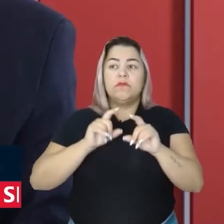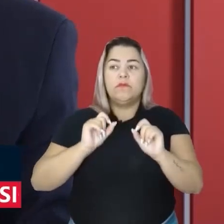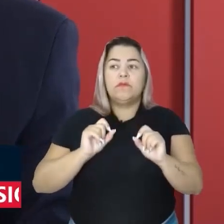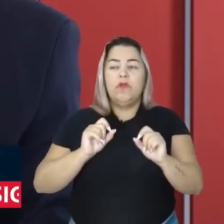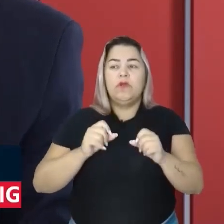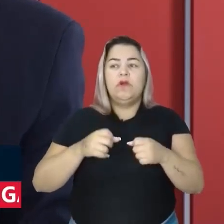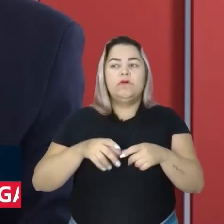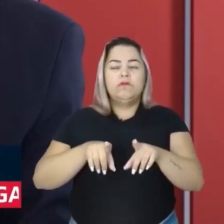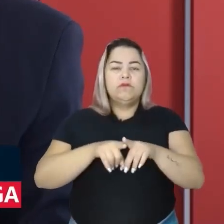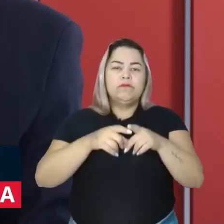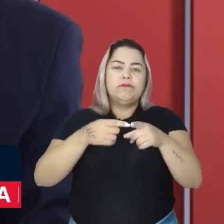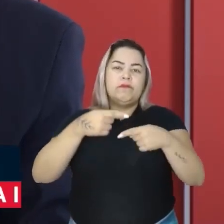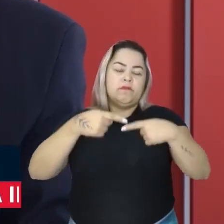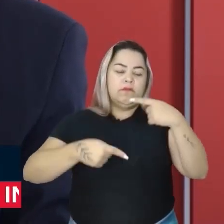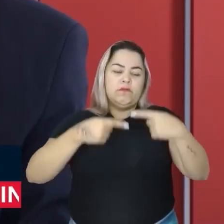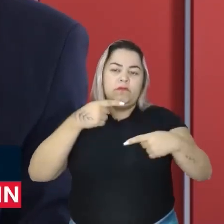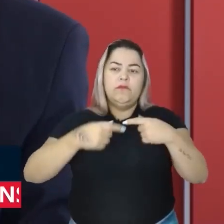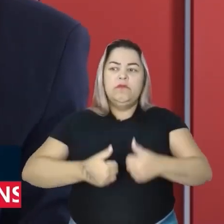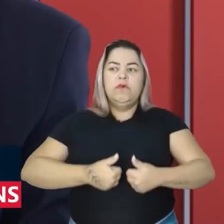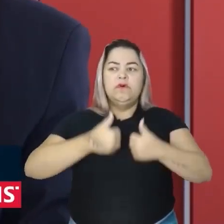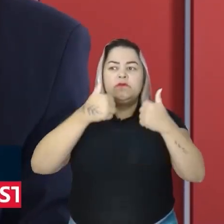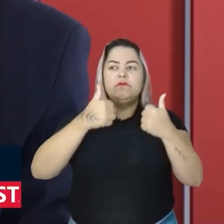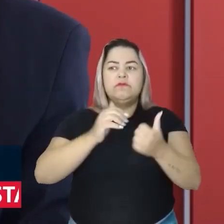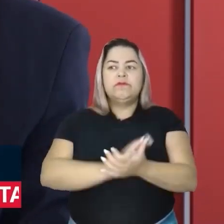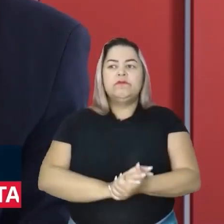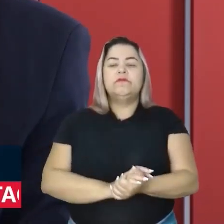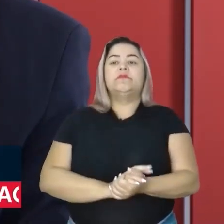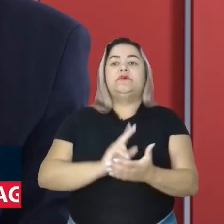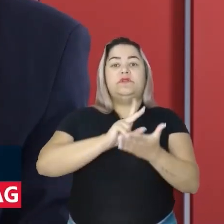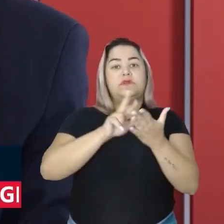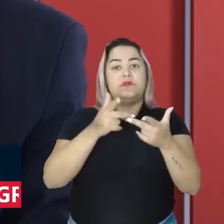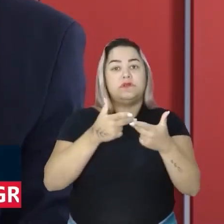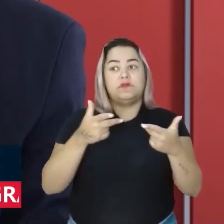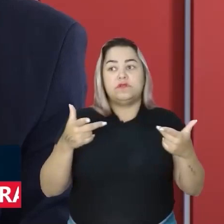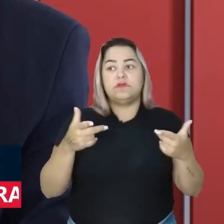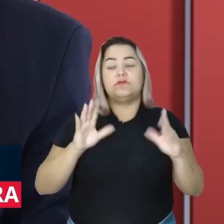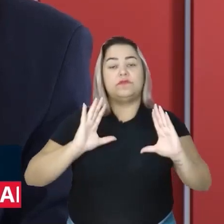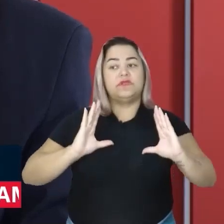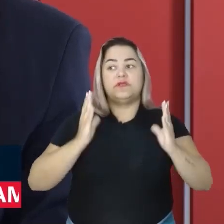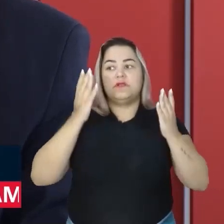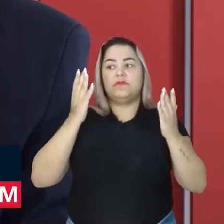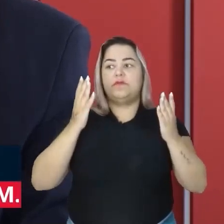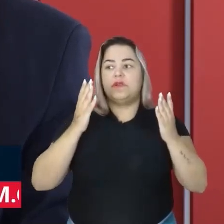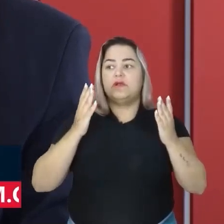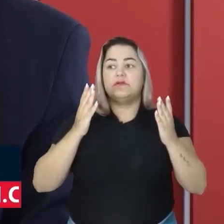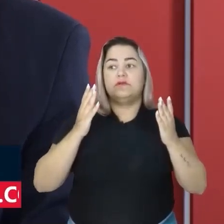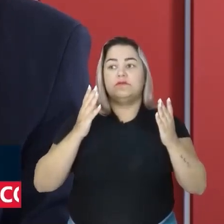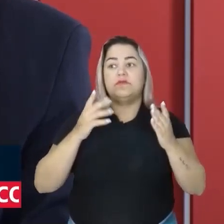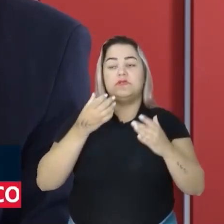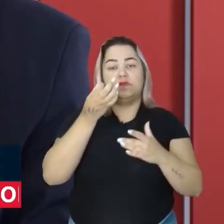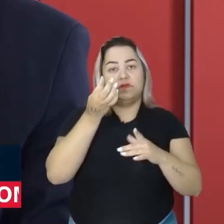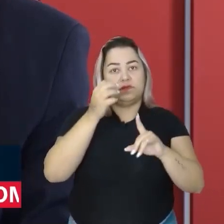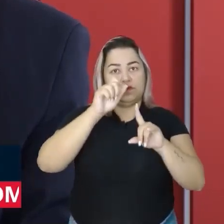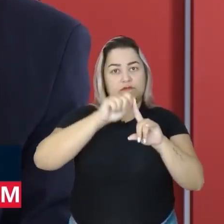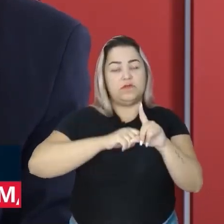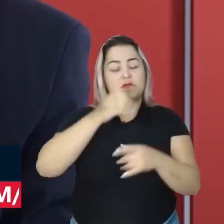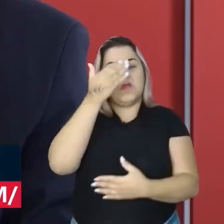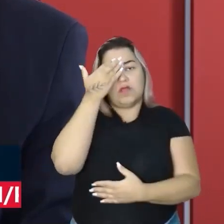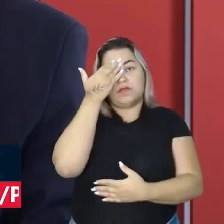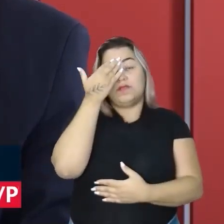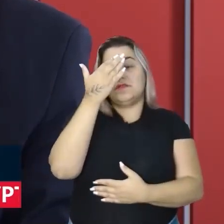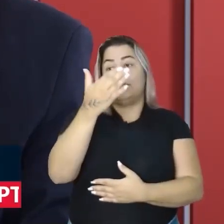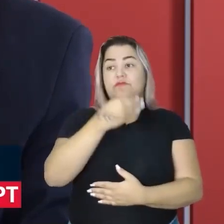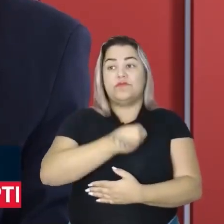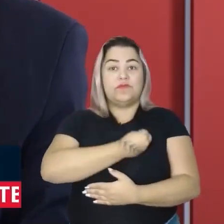uma política pública de altíssima qualidade. Muitas coisas para celebrar aqui, comemorar esses 6 meses. Eu agradeço muito